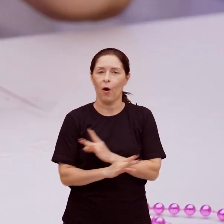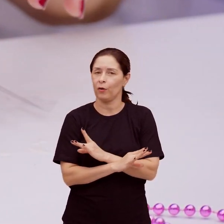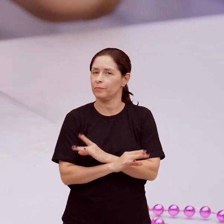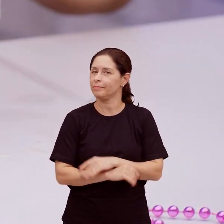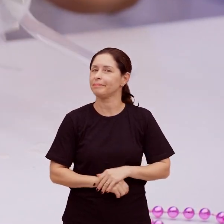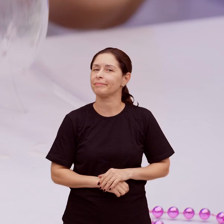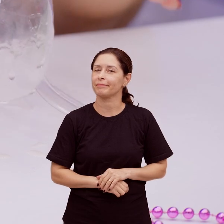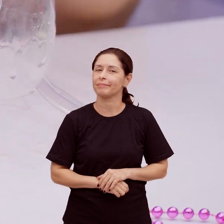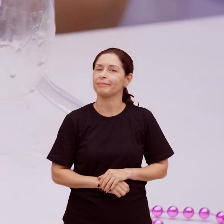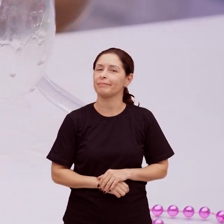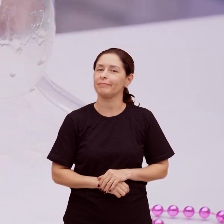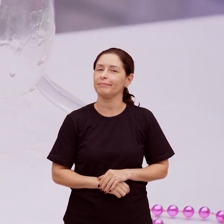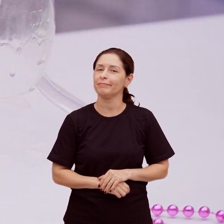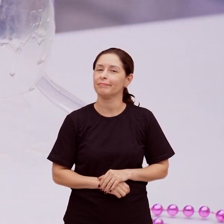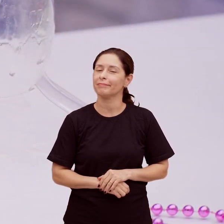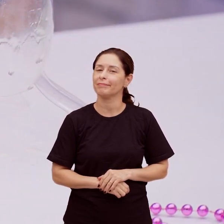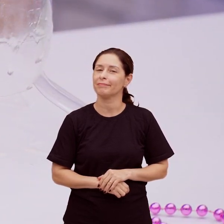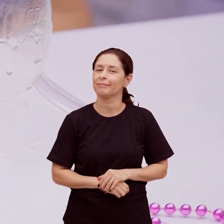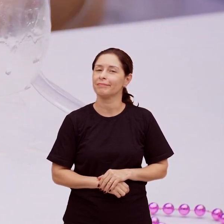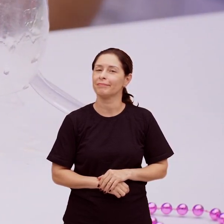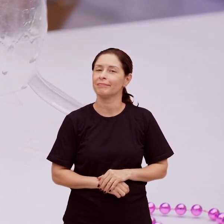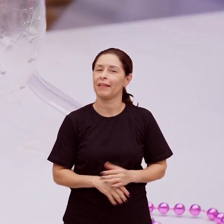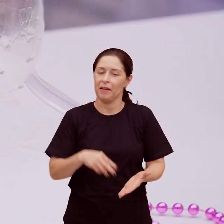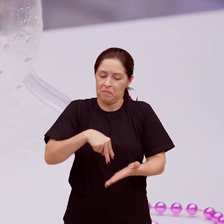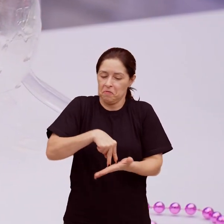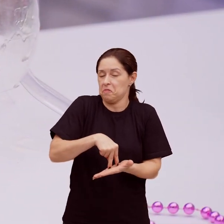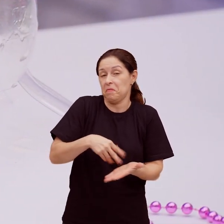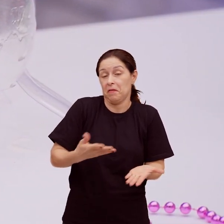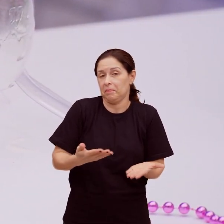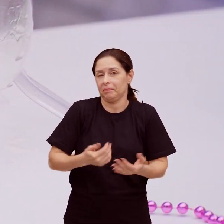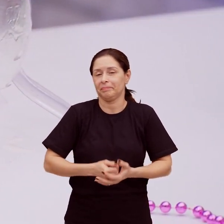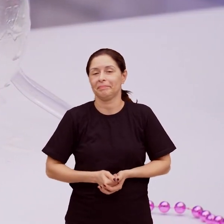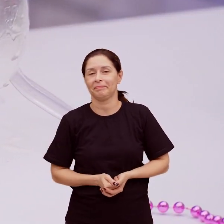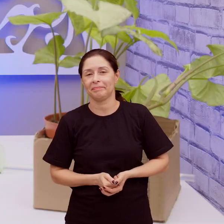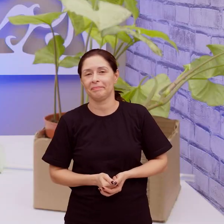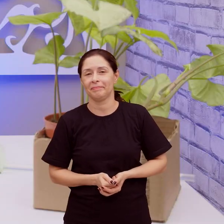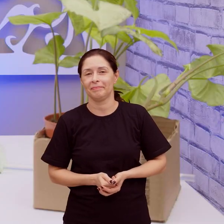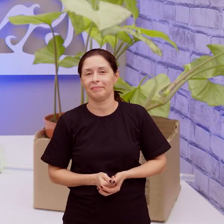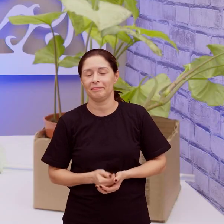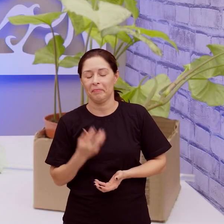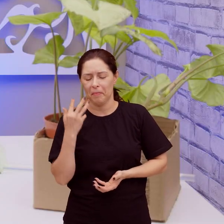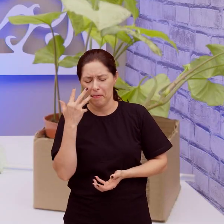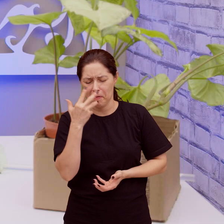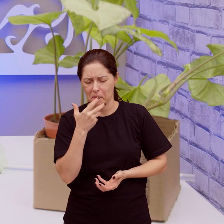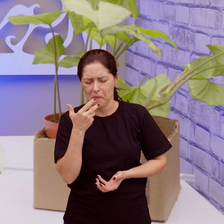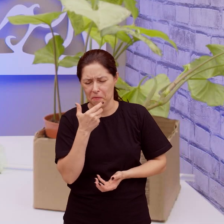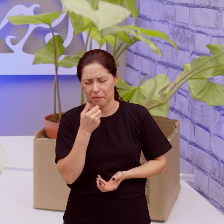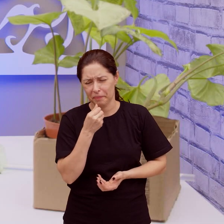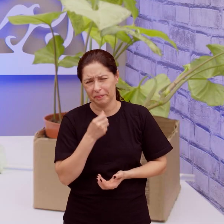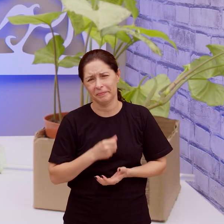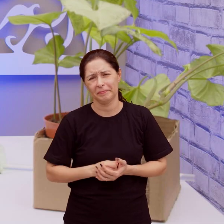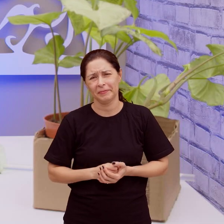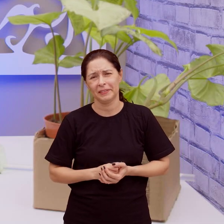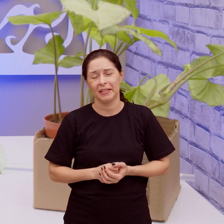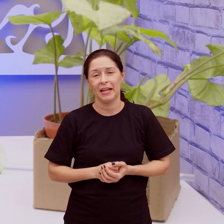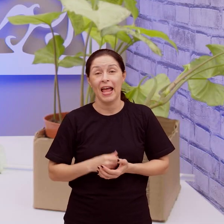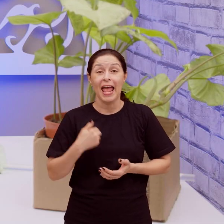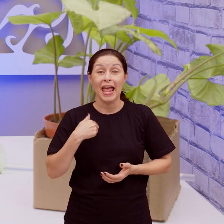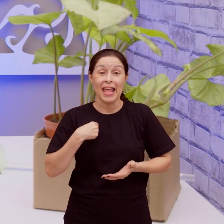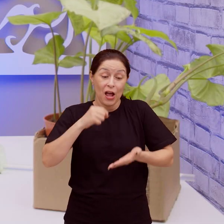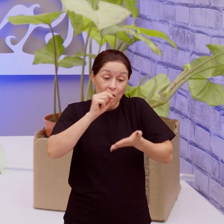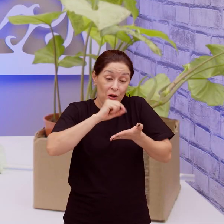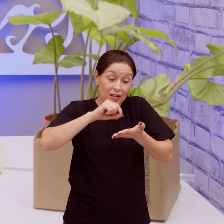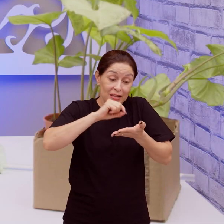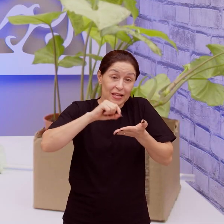Pronto. Agora sim. Ele já ficou em pé. Olha que bonitinho. E aí, eu desenhei aqui 2